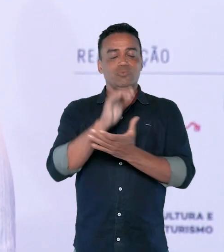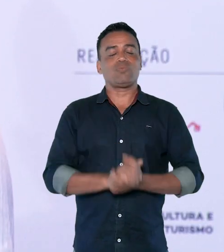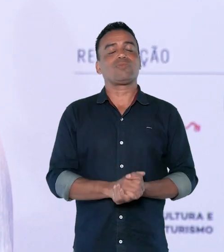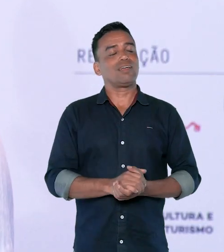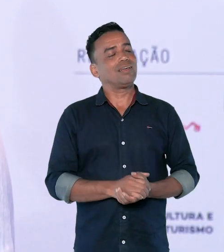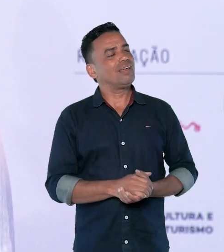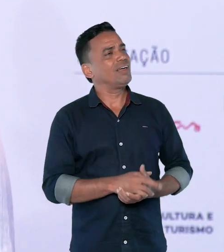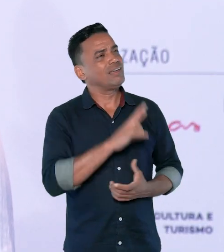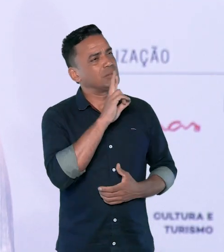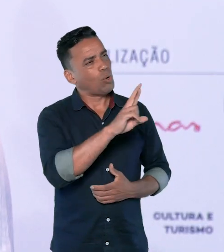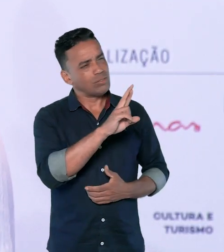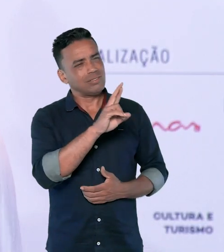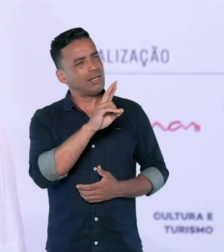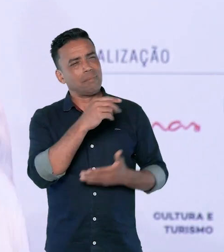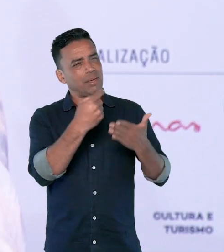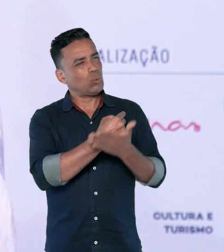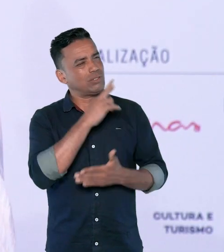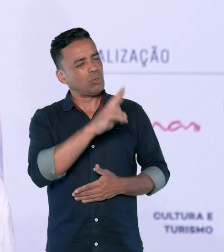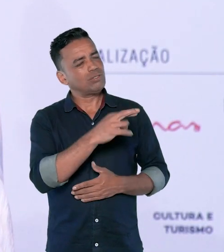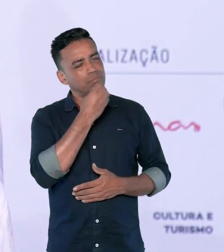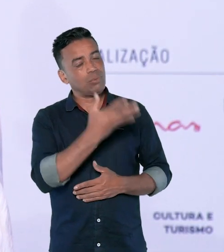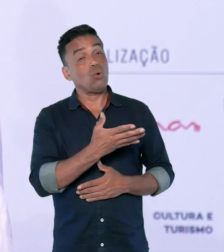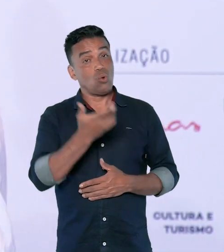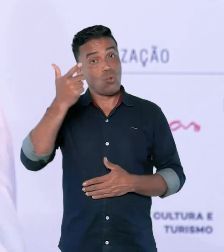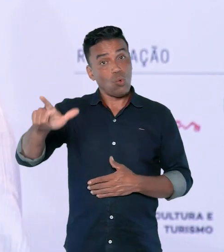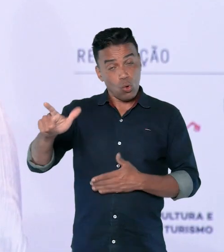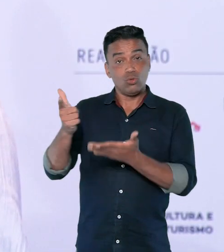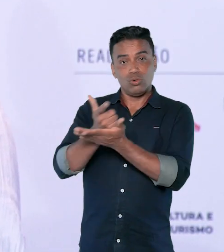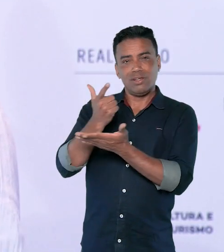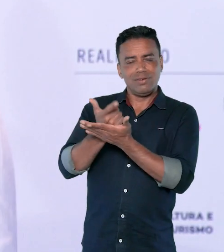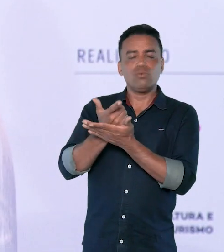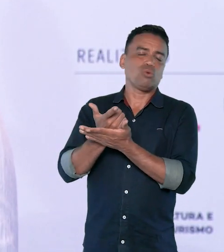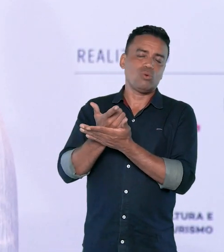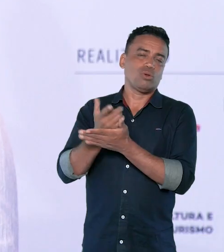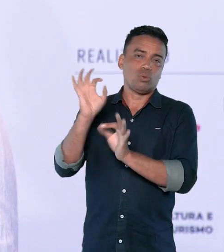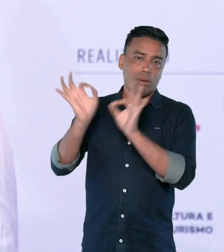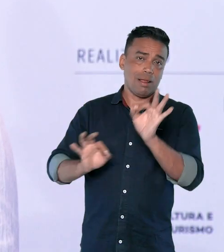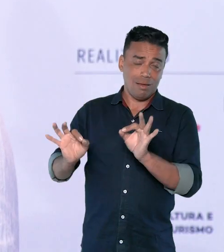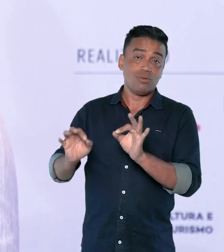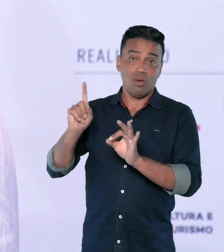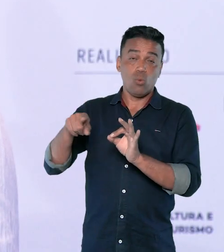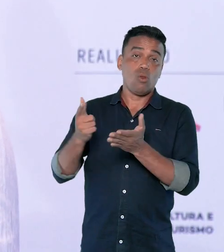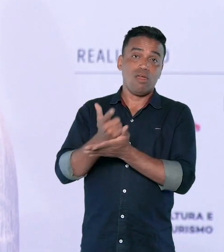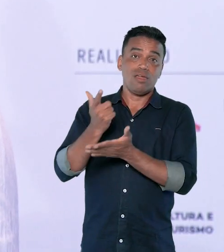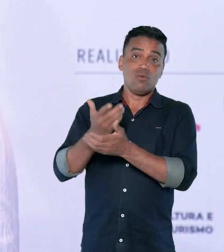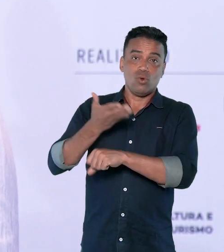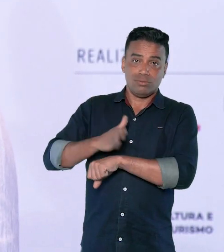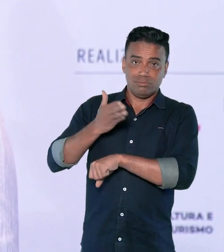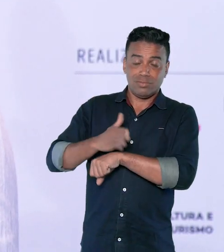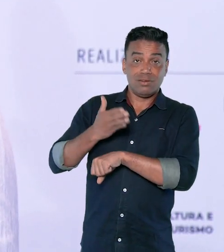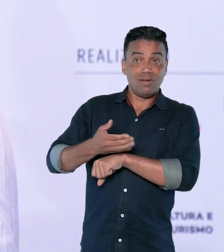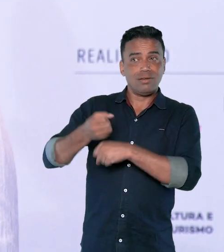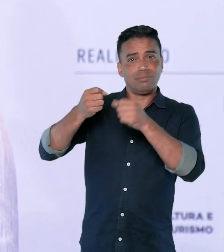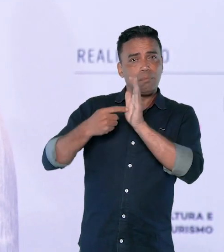É muito bom responder essa pergunta, porque o próximo livro que eu estou preparando, que é um livro de ensaios, né, vai falar um